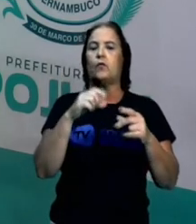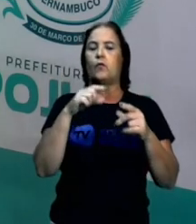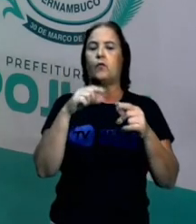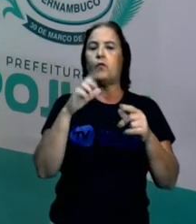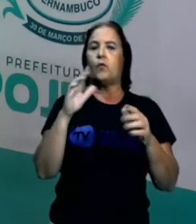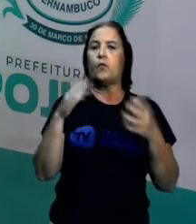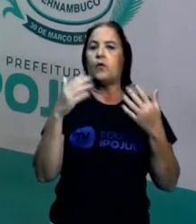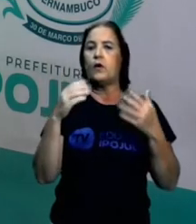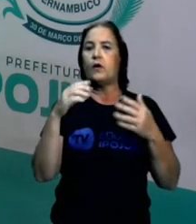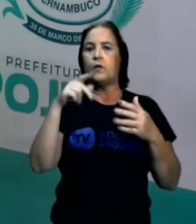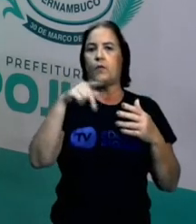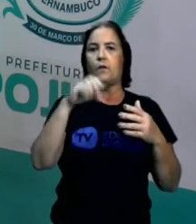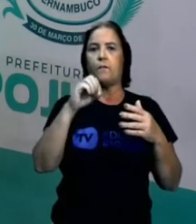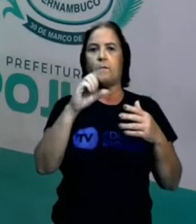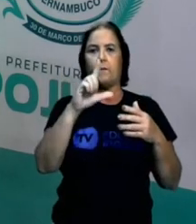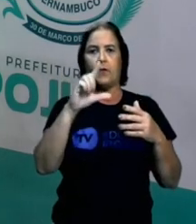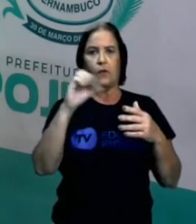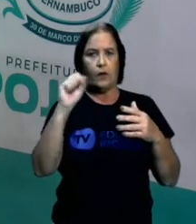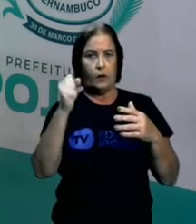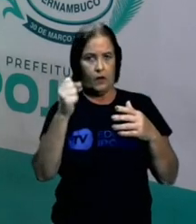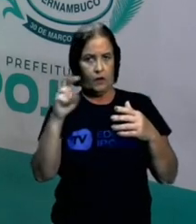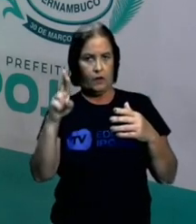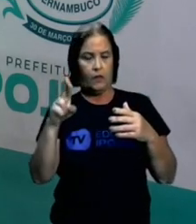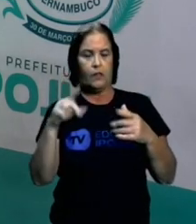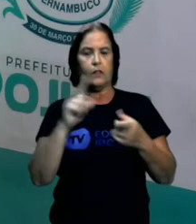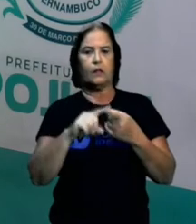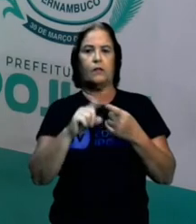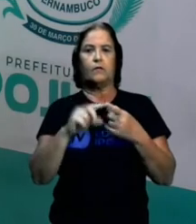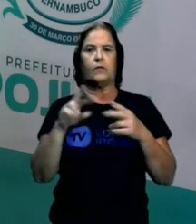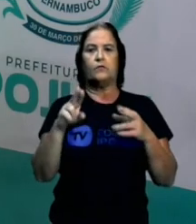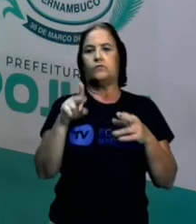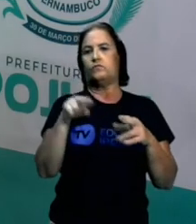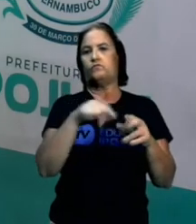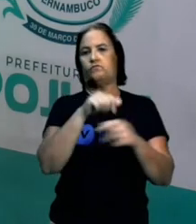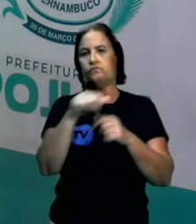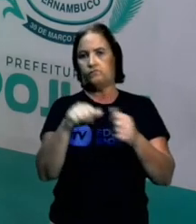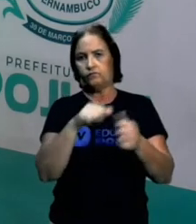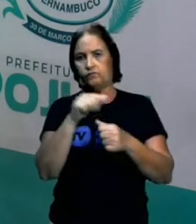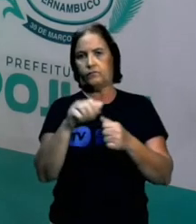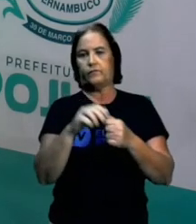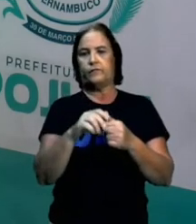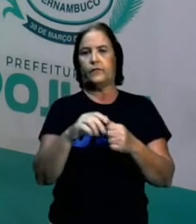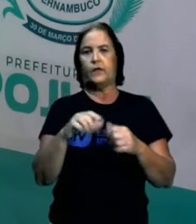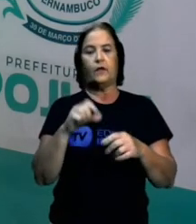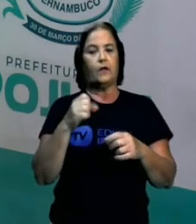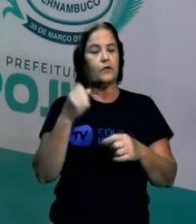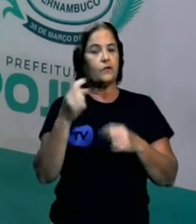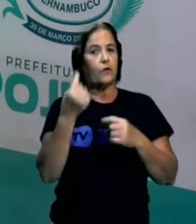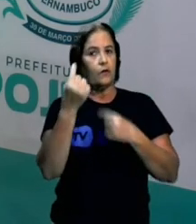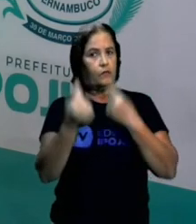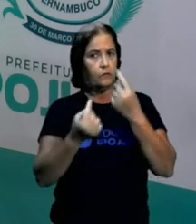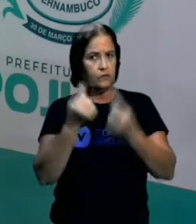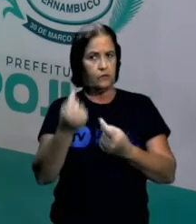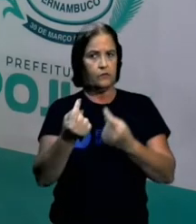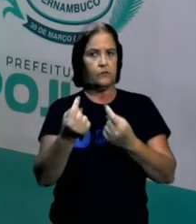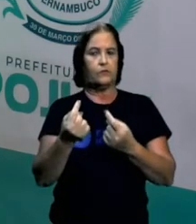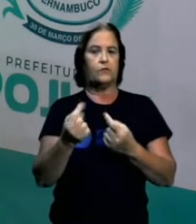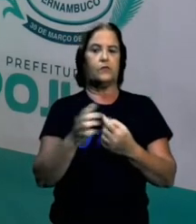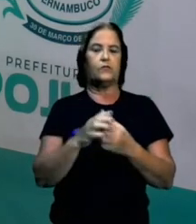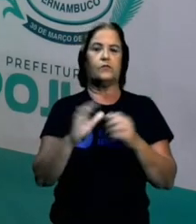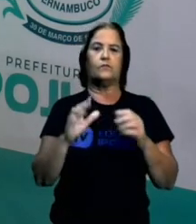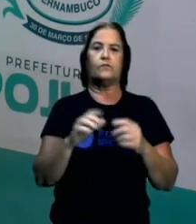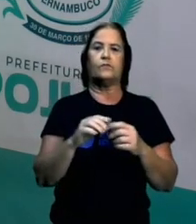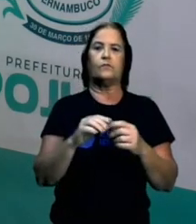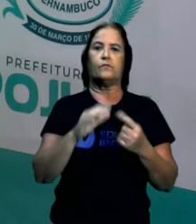polar, certo? E do clima temperado. Isso aí, alguns tipos de clima. Eu não falei todos, porque são vários,